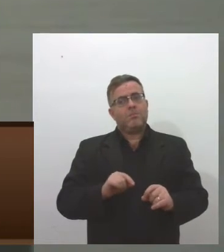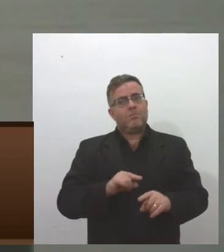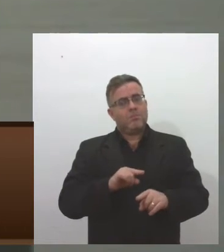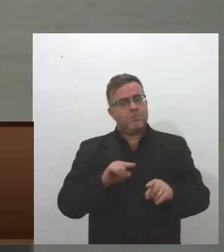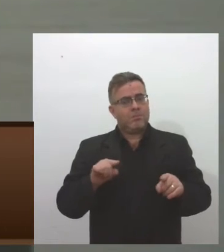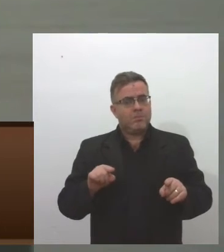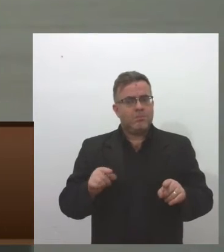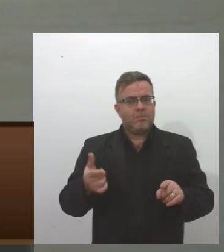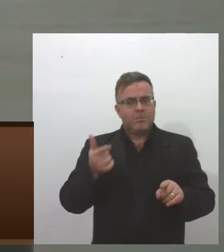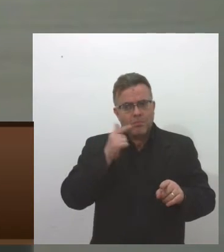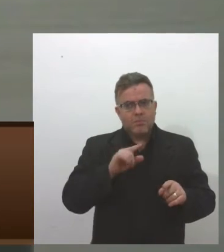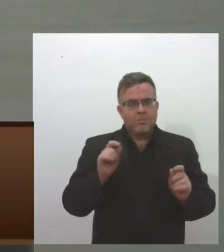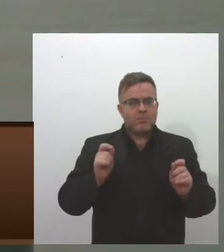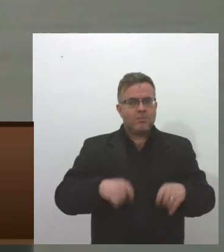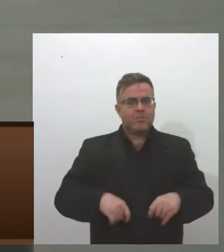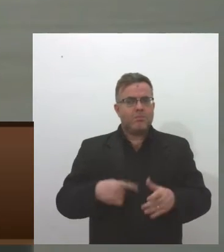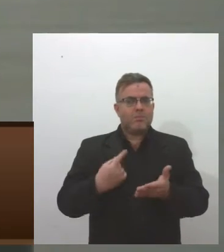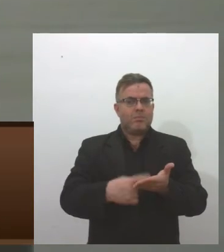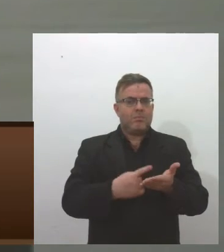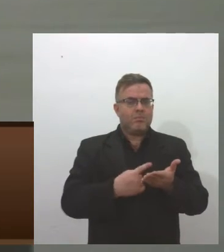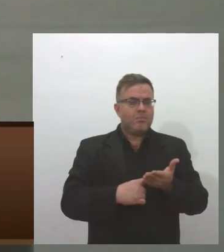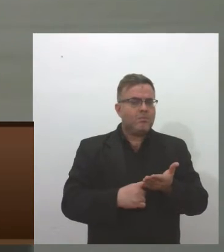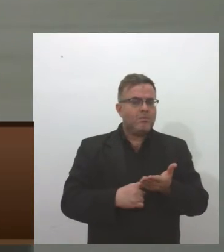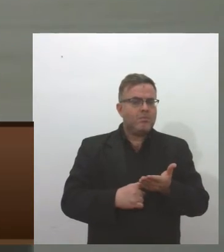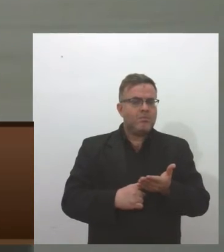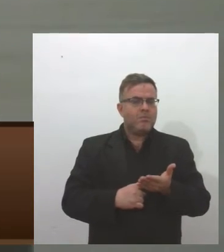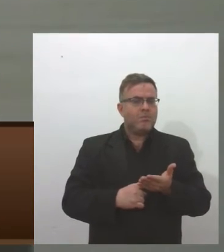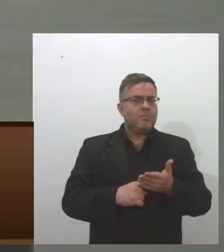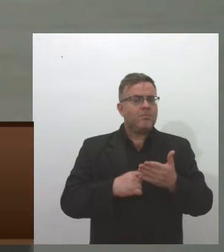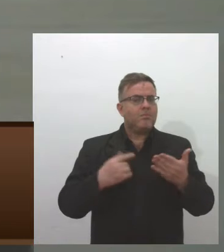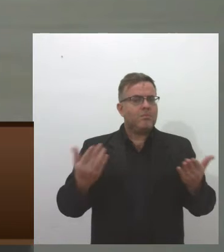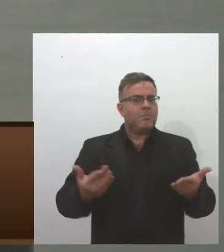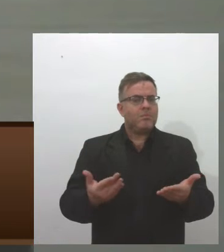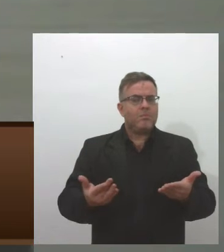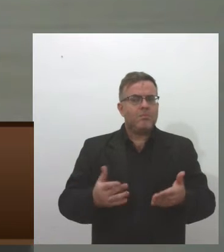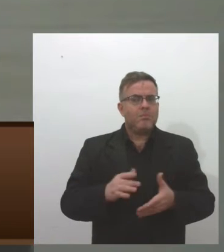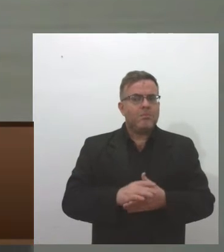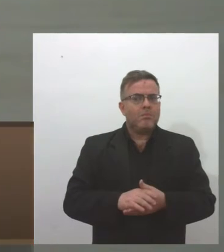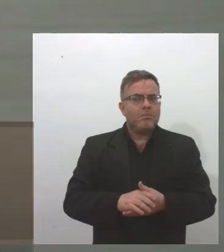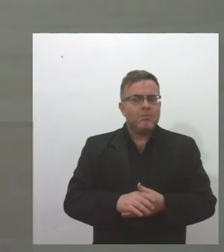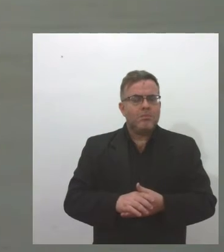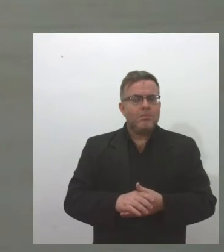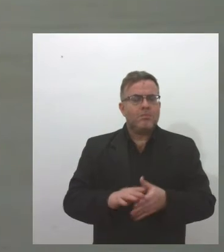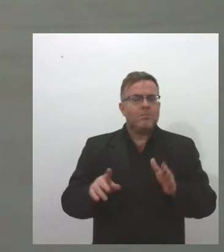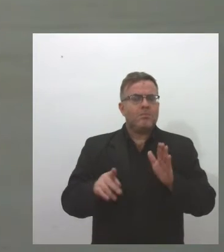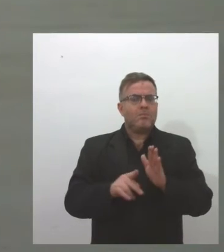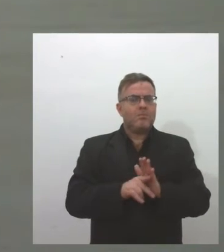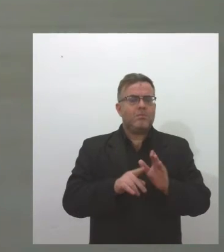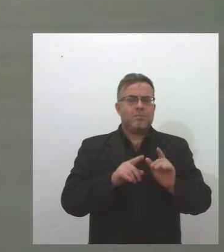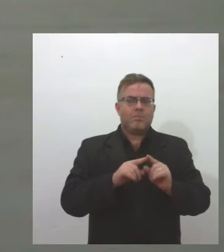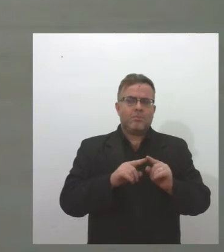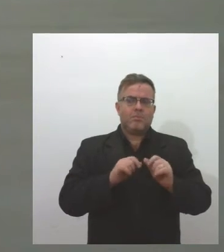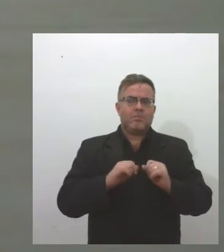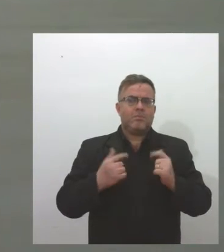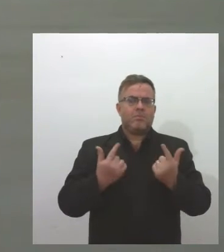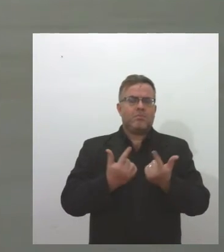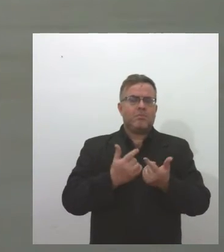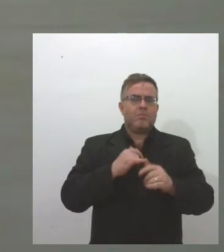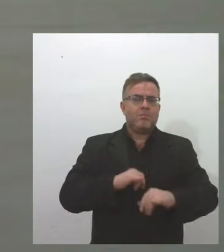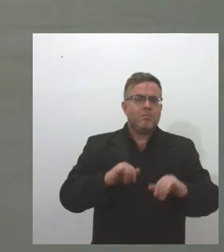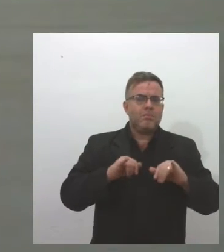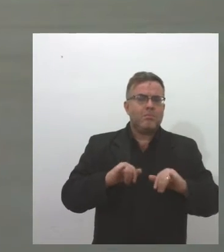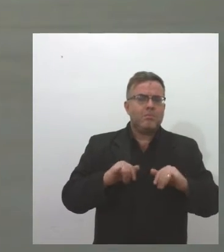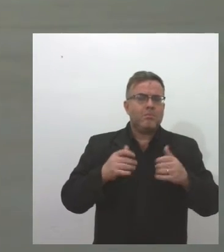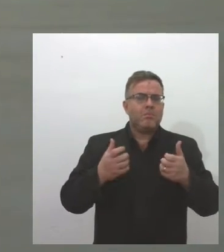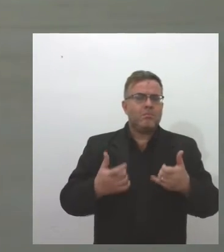em decorrência da infecção pelo coronavírus. Agora vamos com informação aqui do Legislativo. O presidente da Assembleia Legislativa de Sergipe,